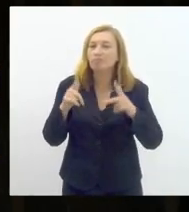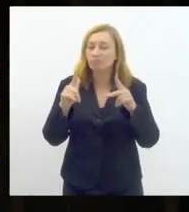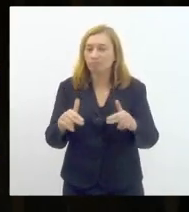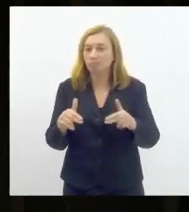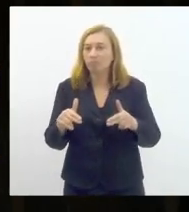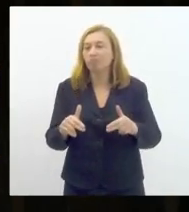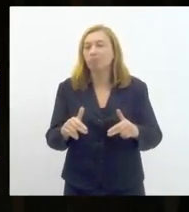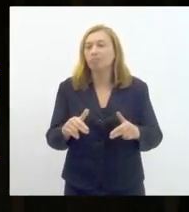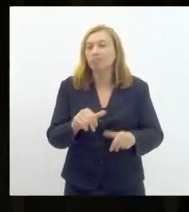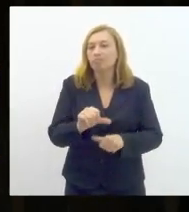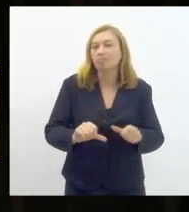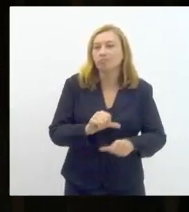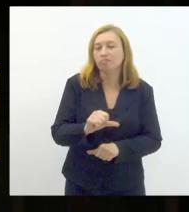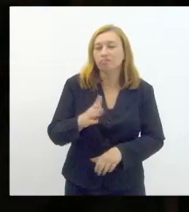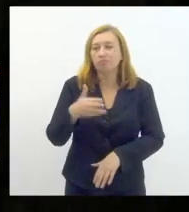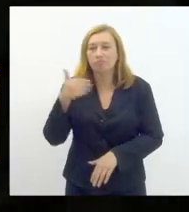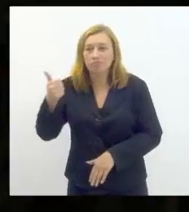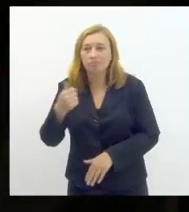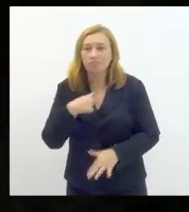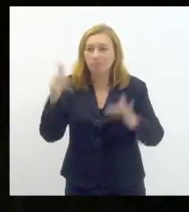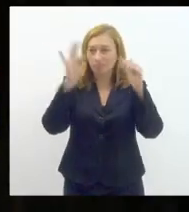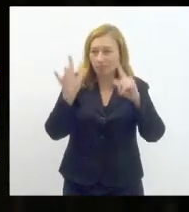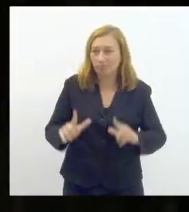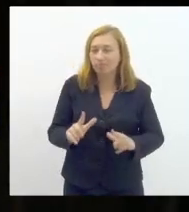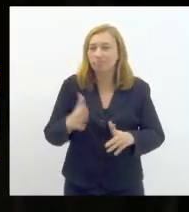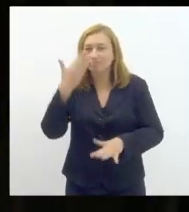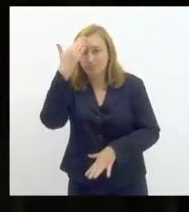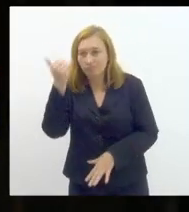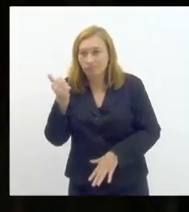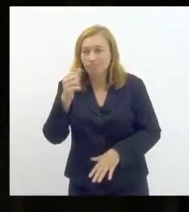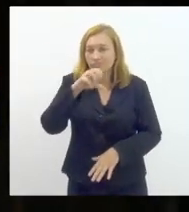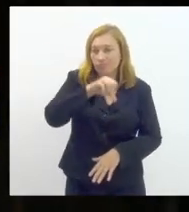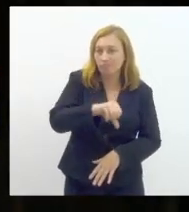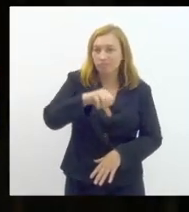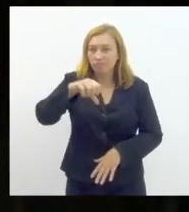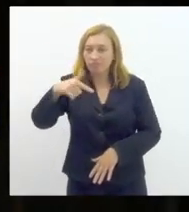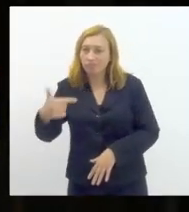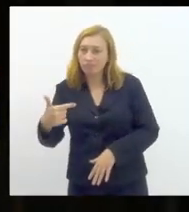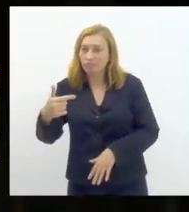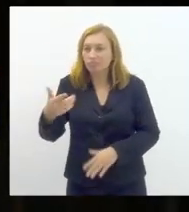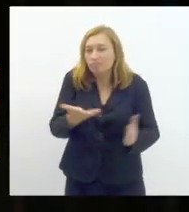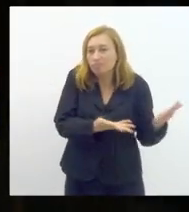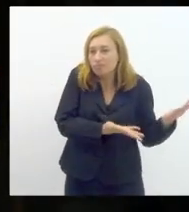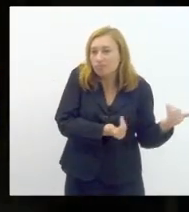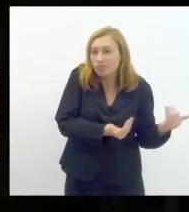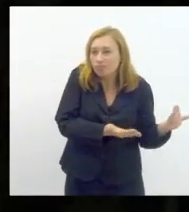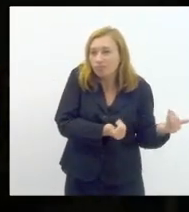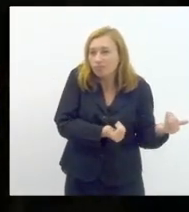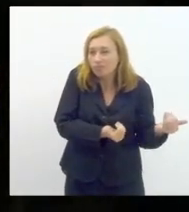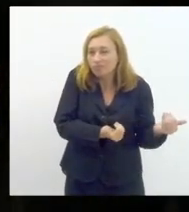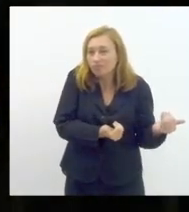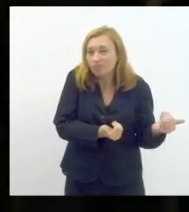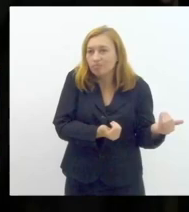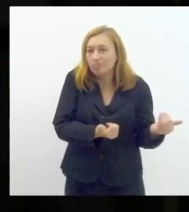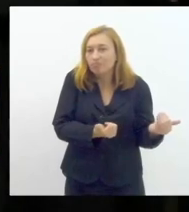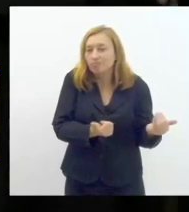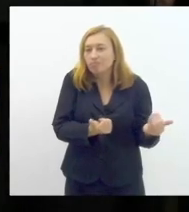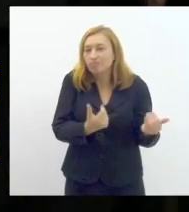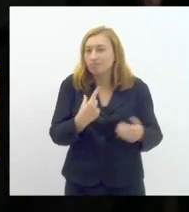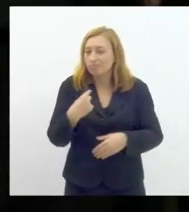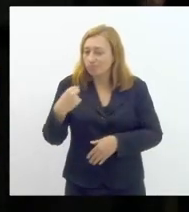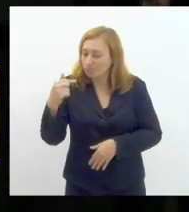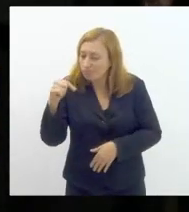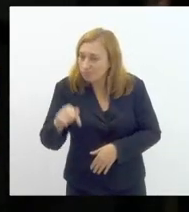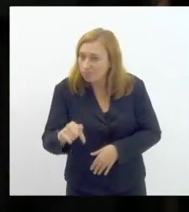melhoria. Eu fico muito feliz de saber que 92 jovens decidiram vir para